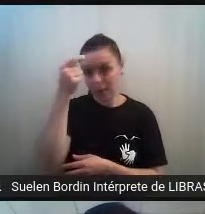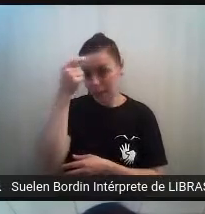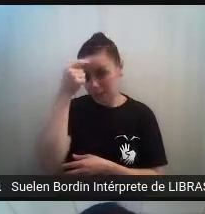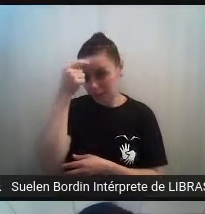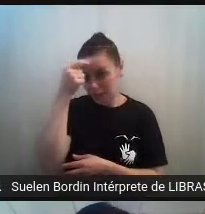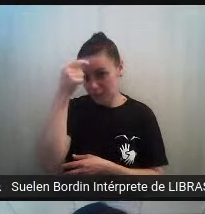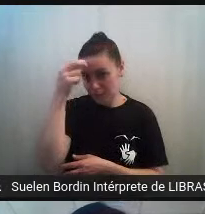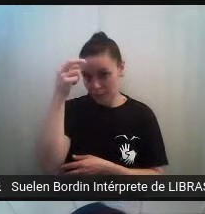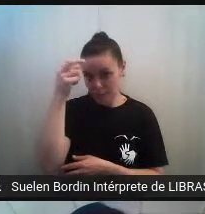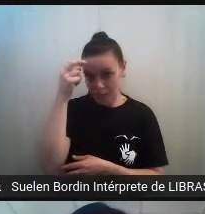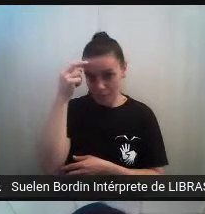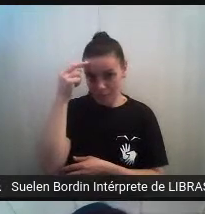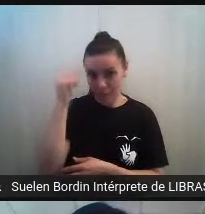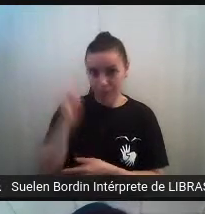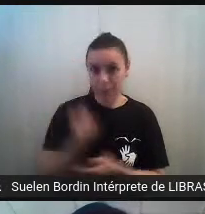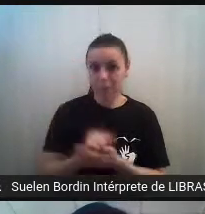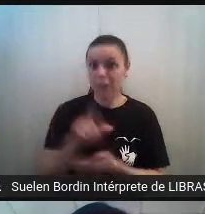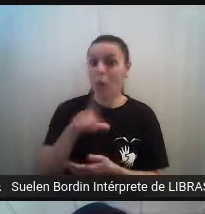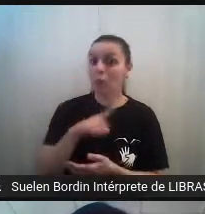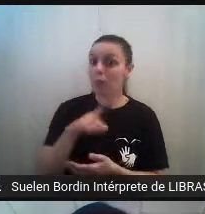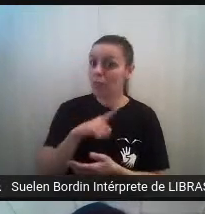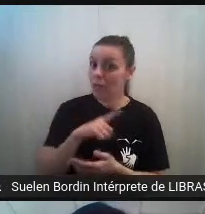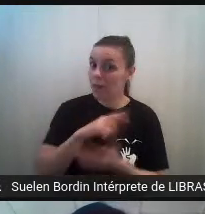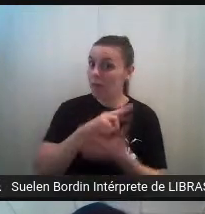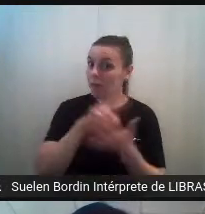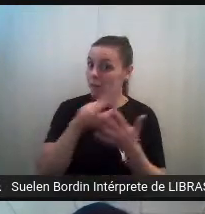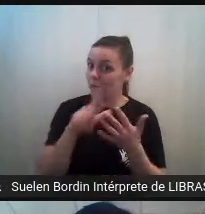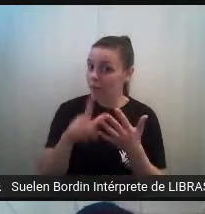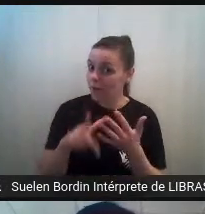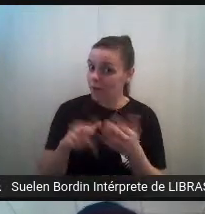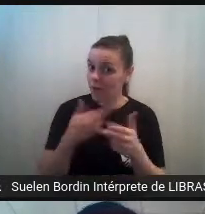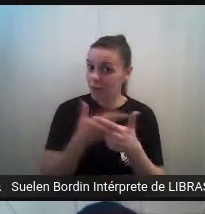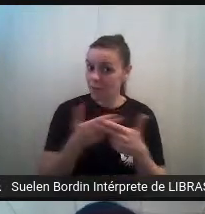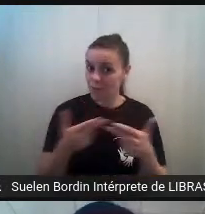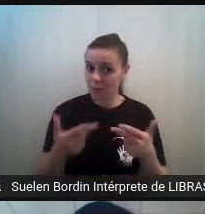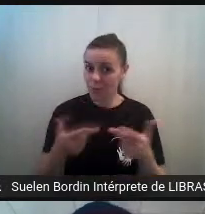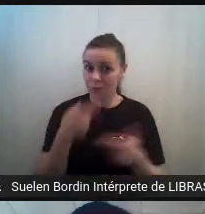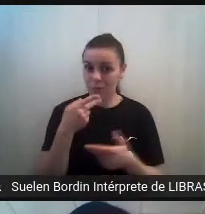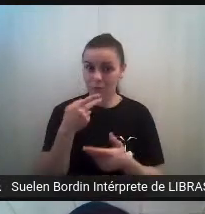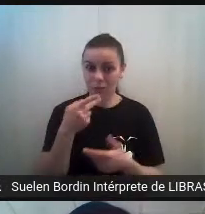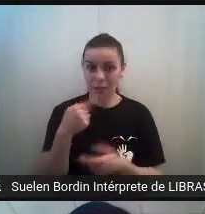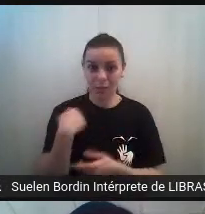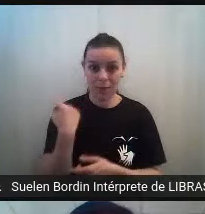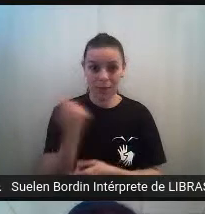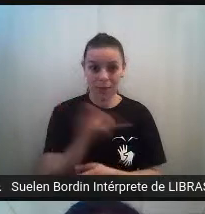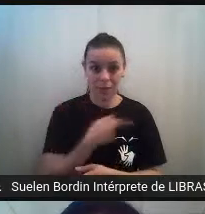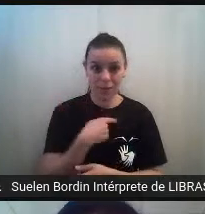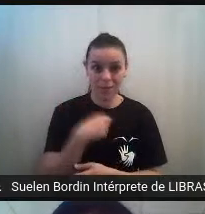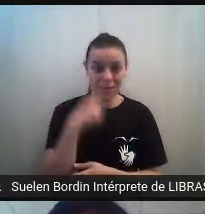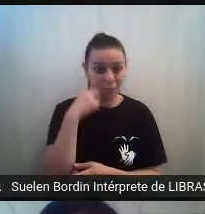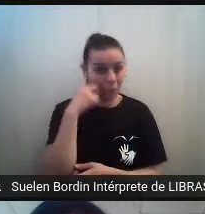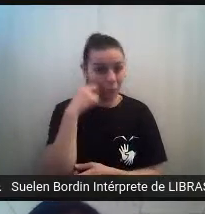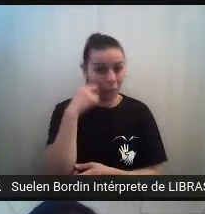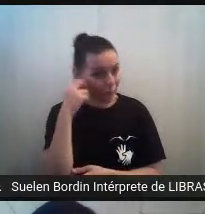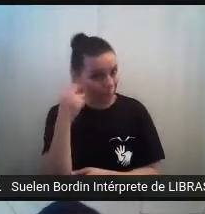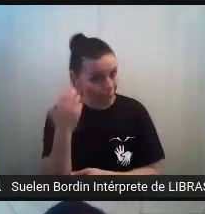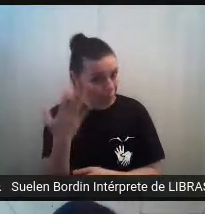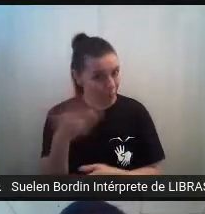Aline, eu acho que você tem várias coisas para contar para a gente, né? E não seja tímida, conte aí para a